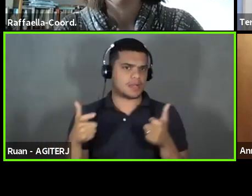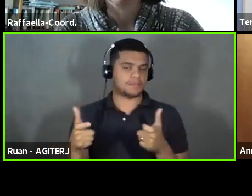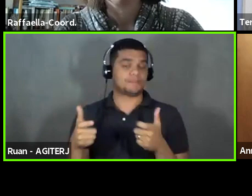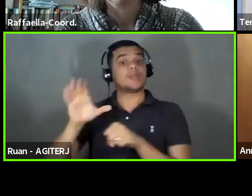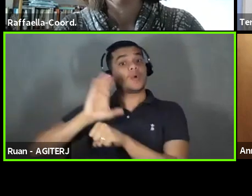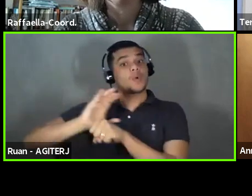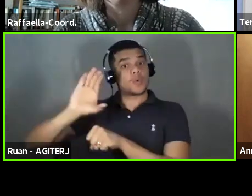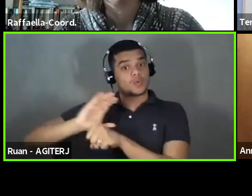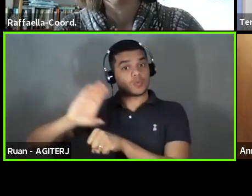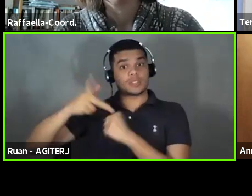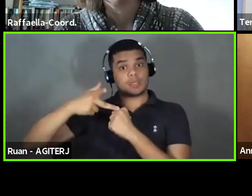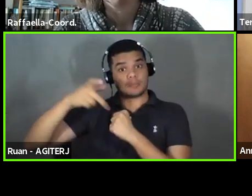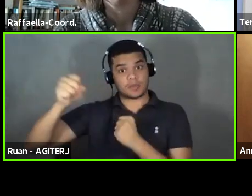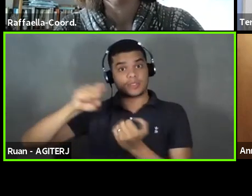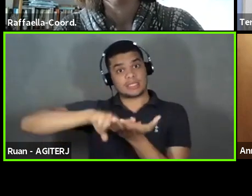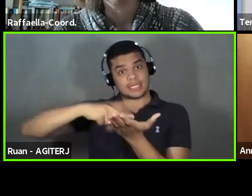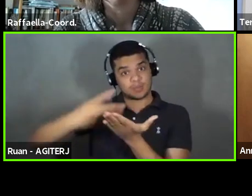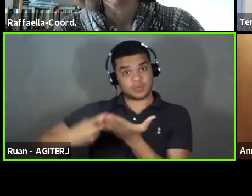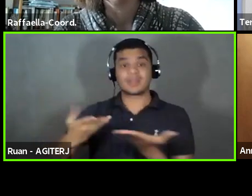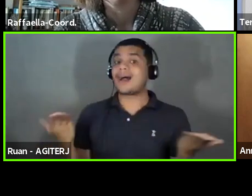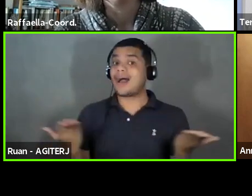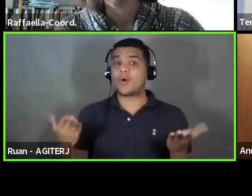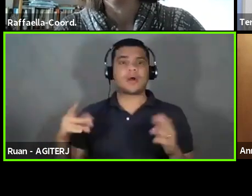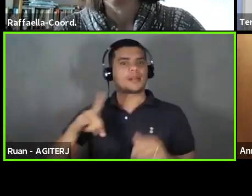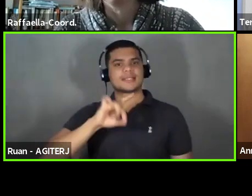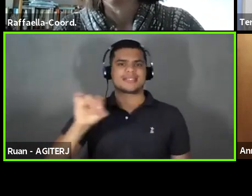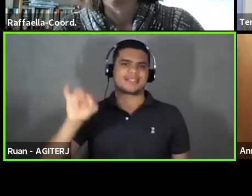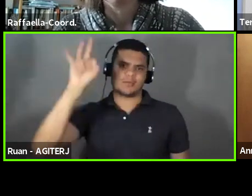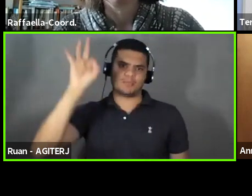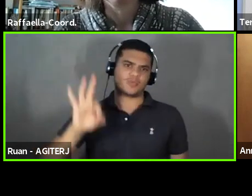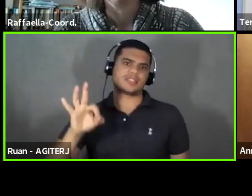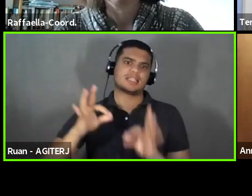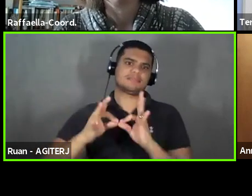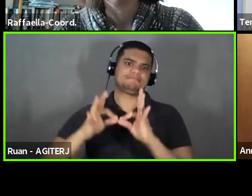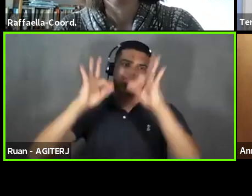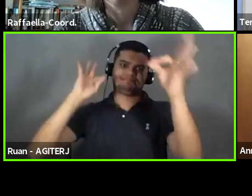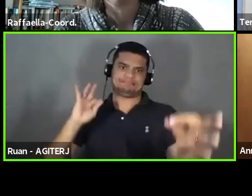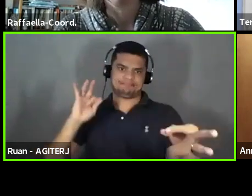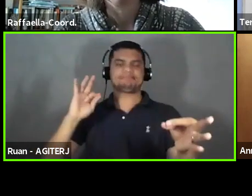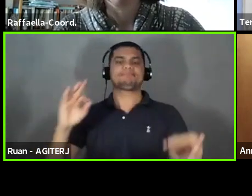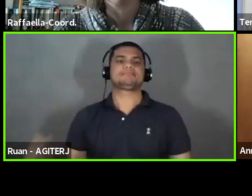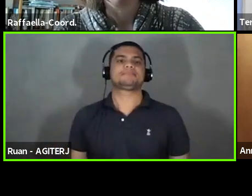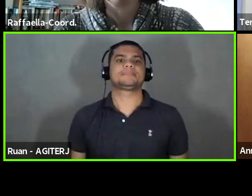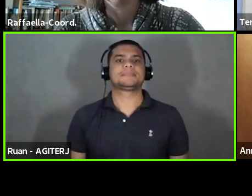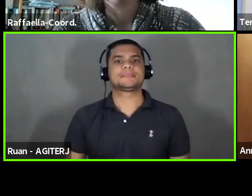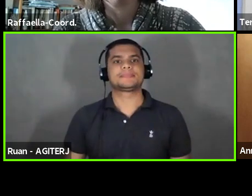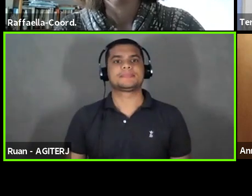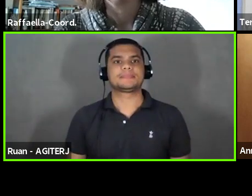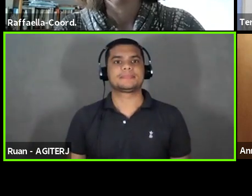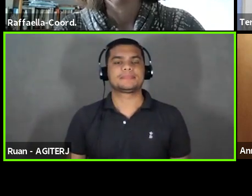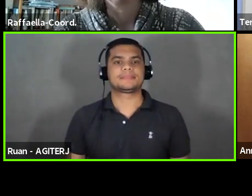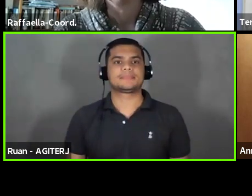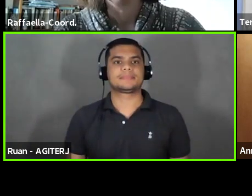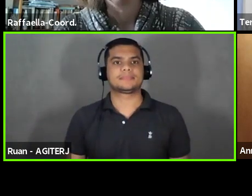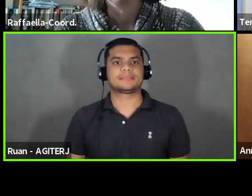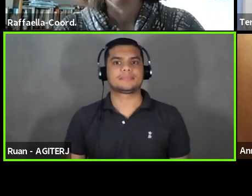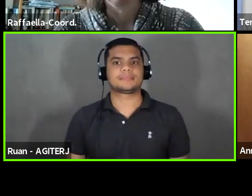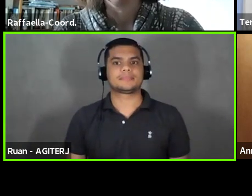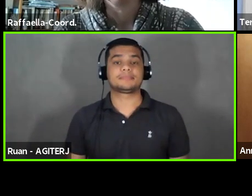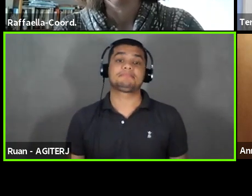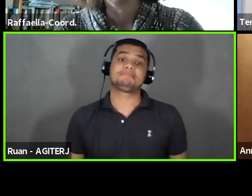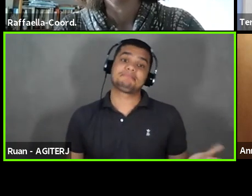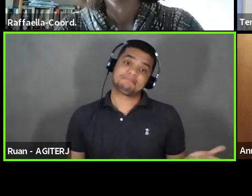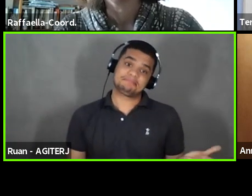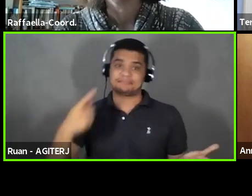de especialização em tradução agora é totalmente online, definitivamente à distância. Bom, gente, eu acho que